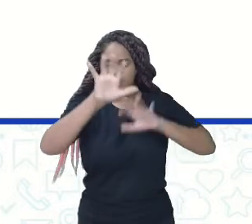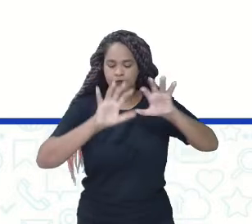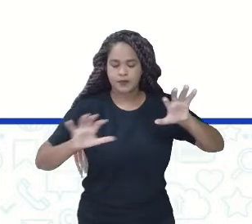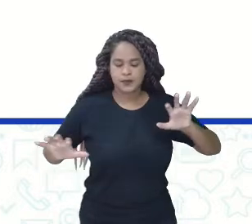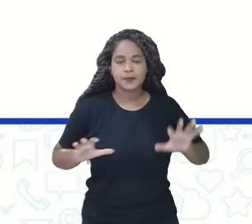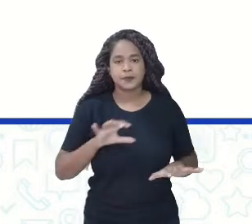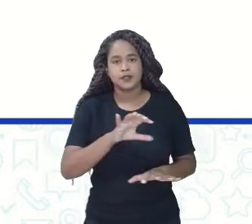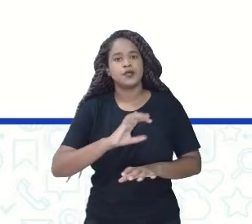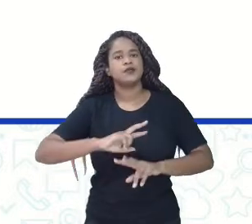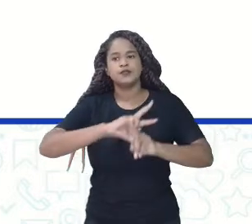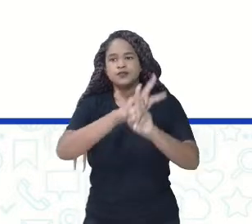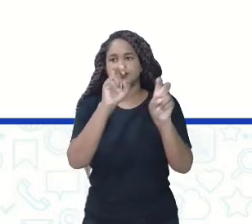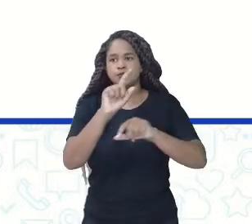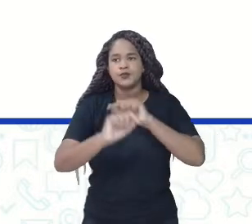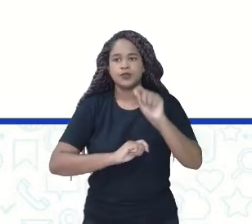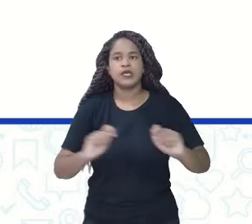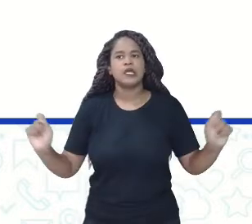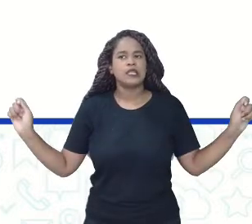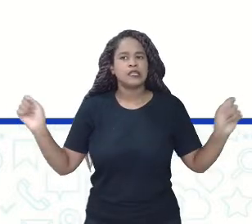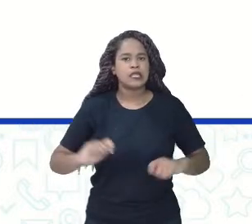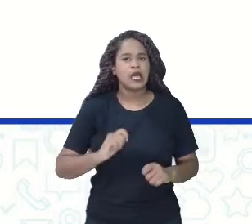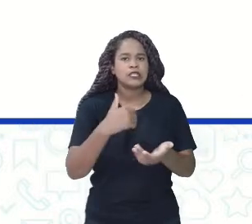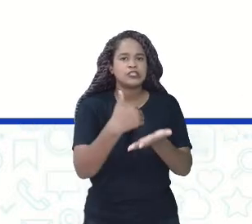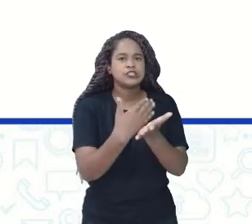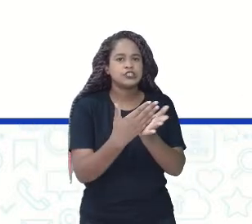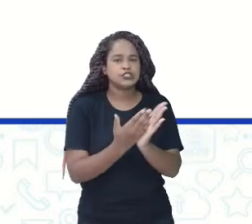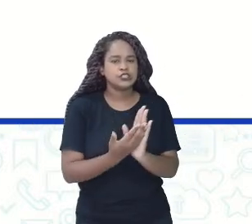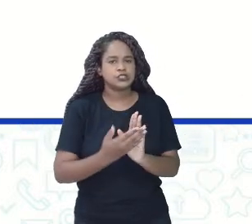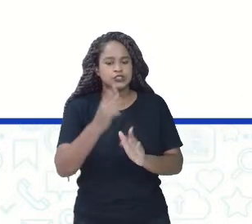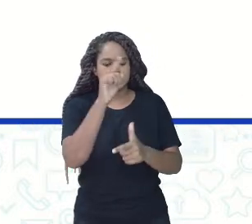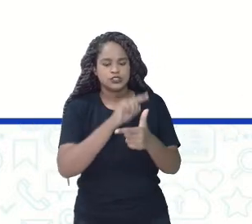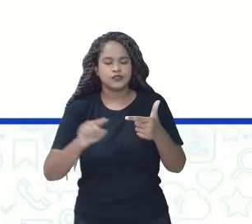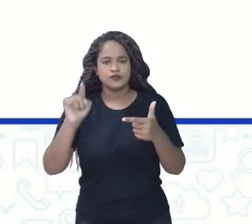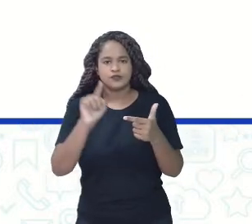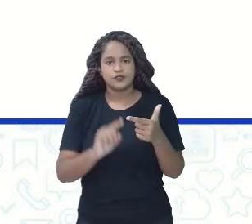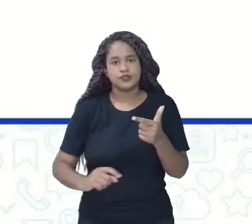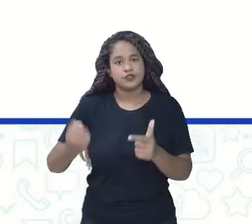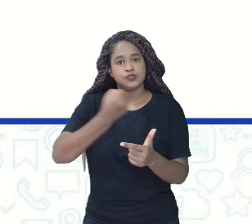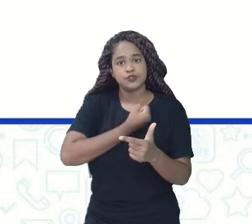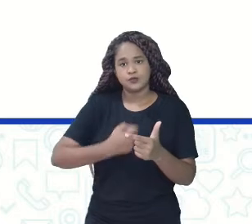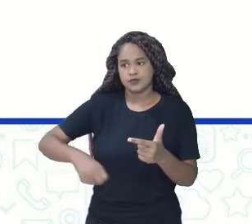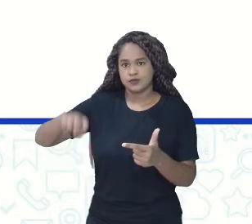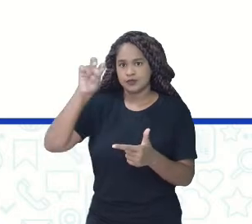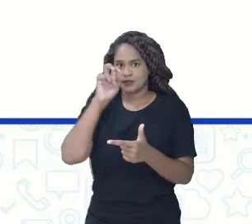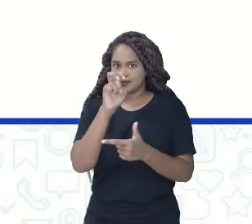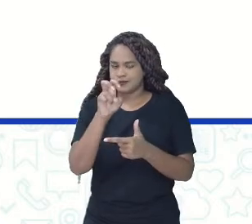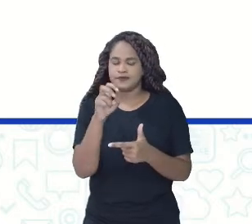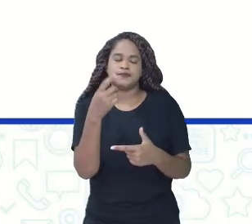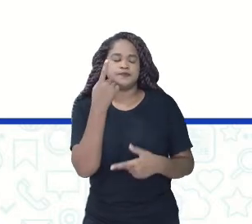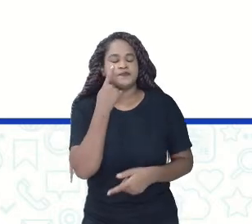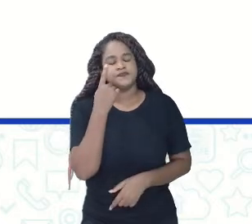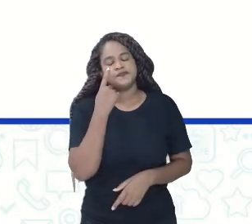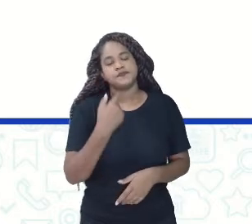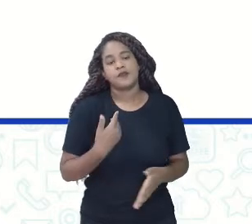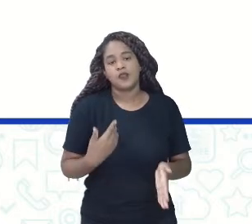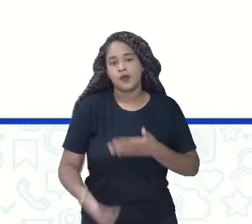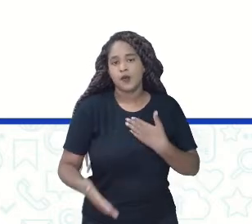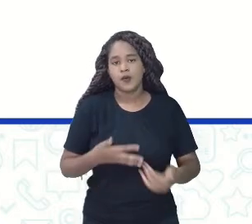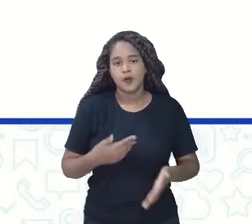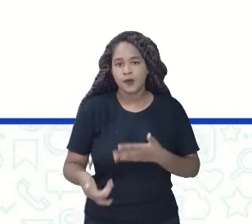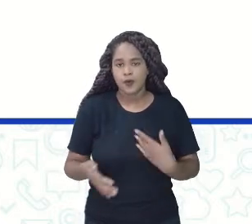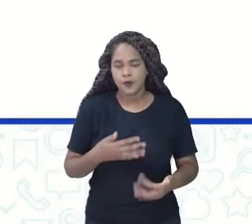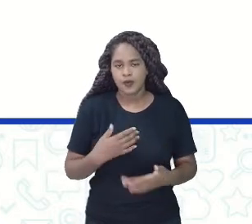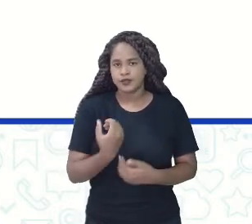fluxograma sobre a possibilidade de dividir um número por 5. Então, vamos lá, a gente vai pensar num número natural qualquer e verificar